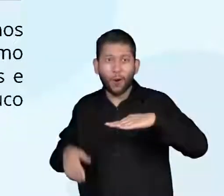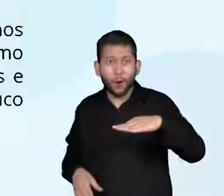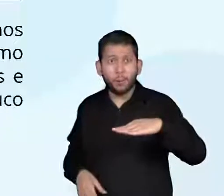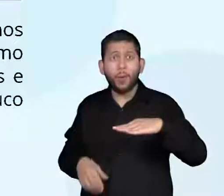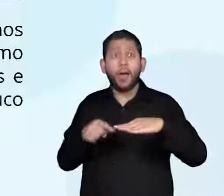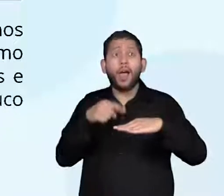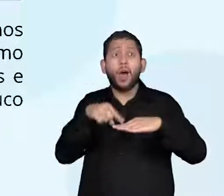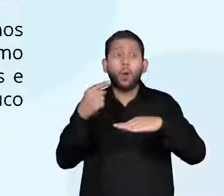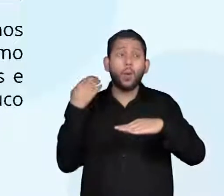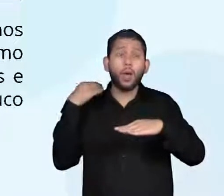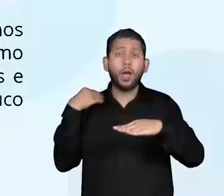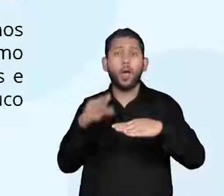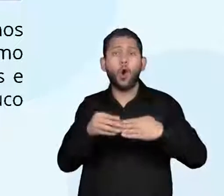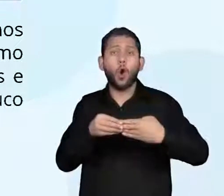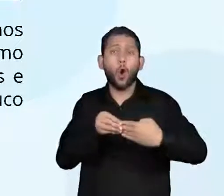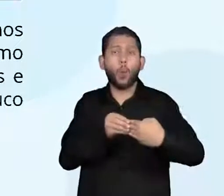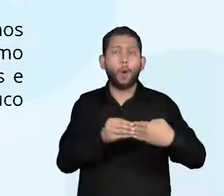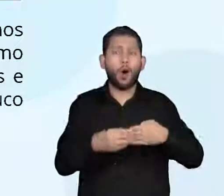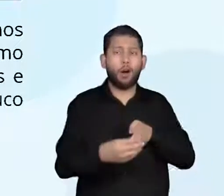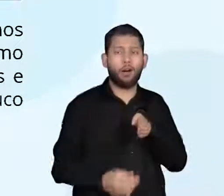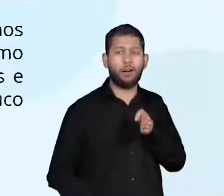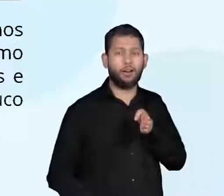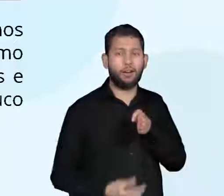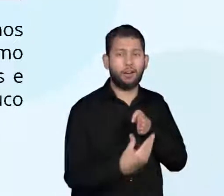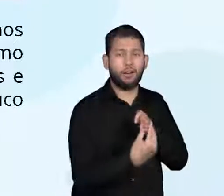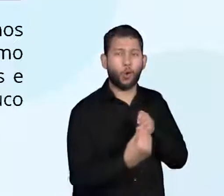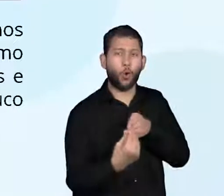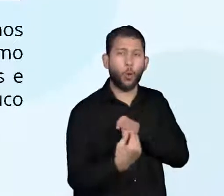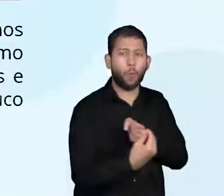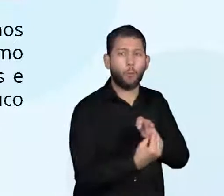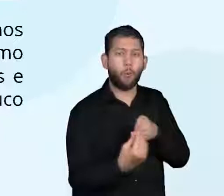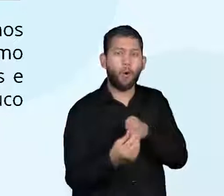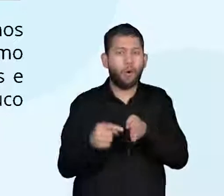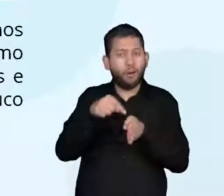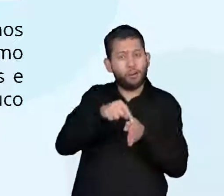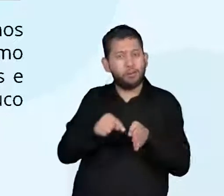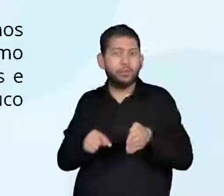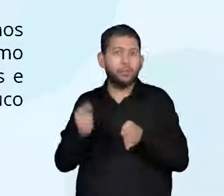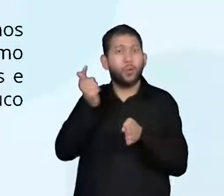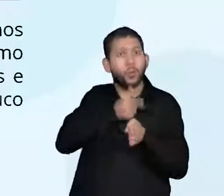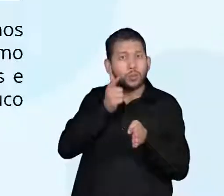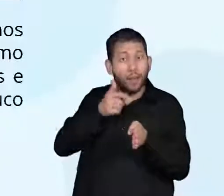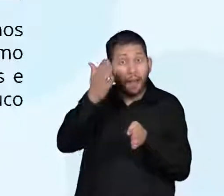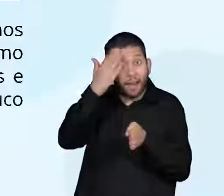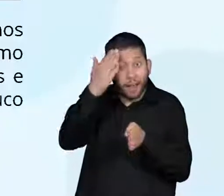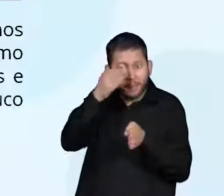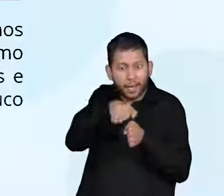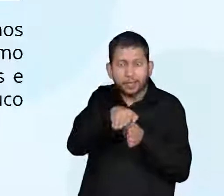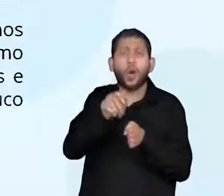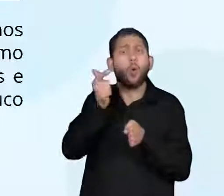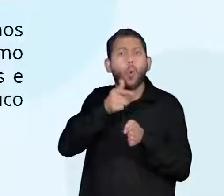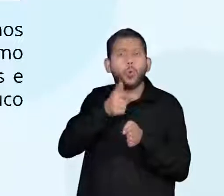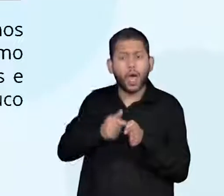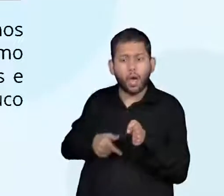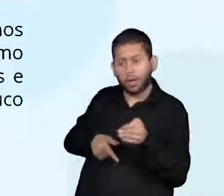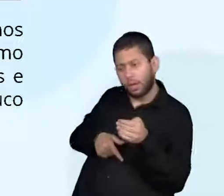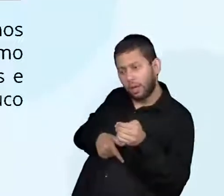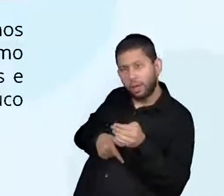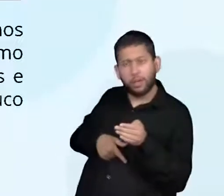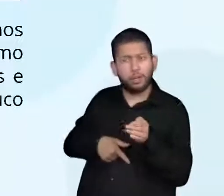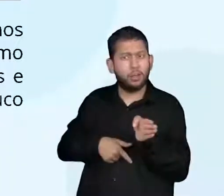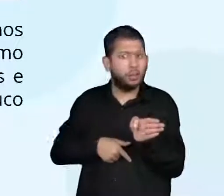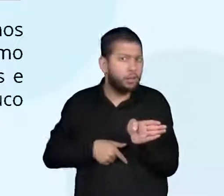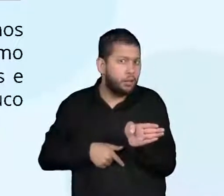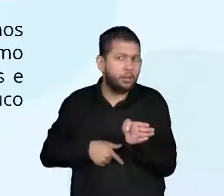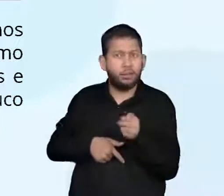vértebras cervicais não fundidas permitem o movimento da cabeça em todas as direções. Os olhos